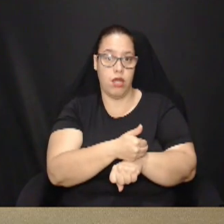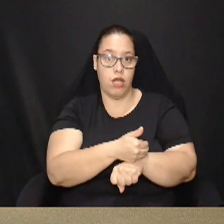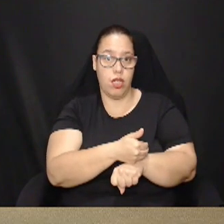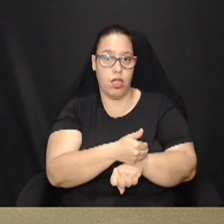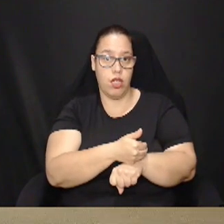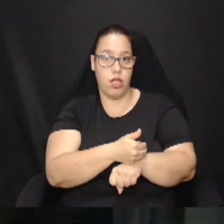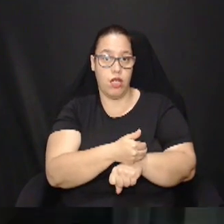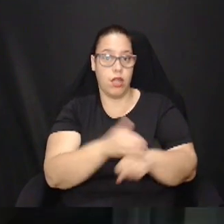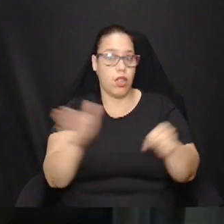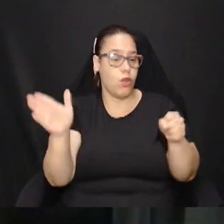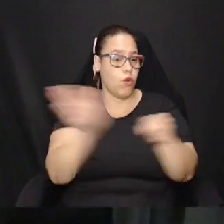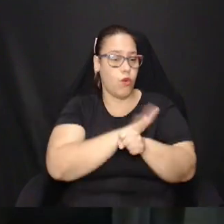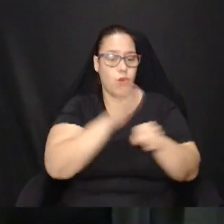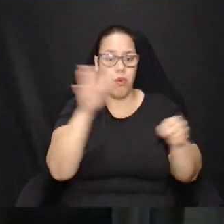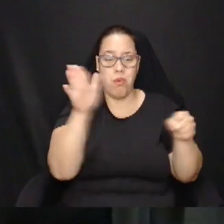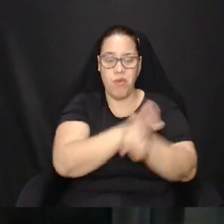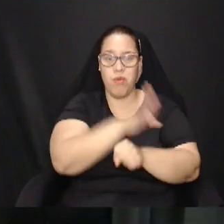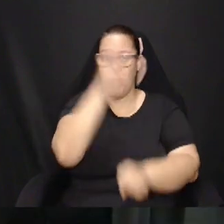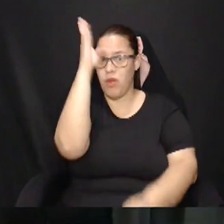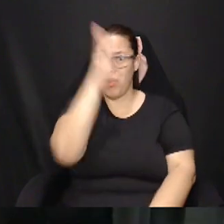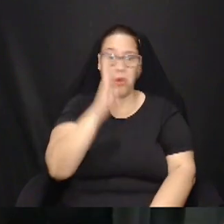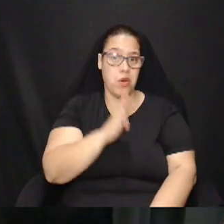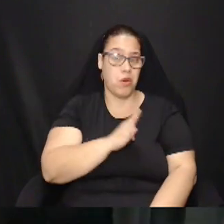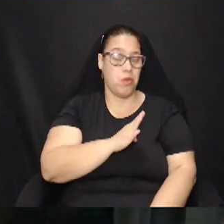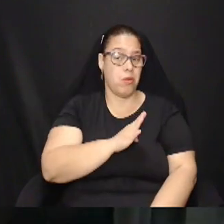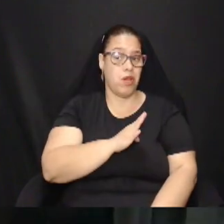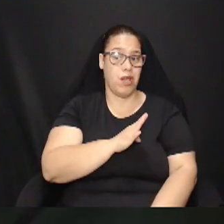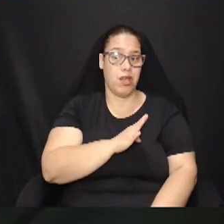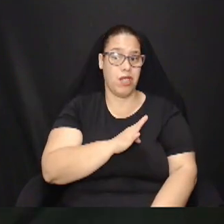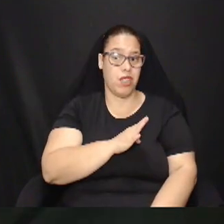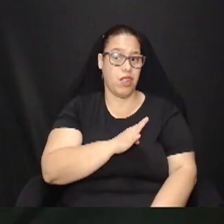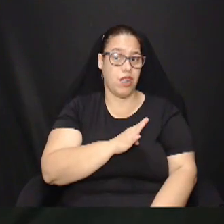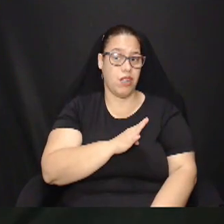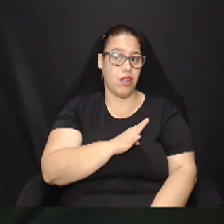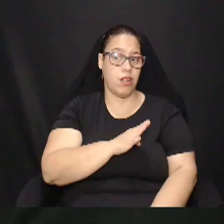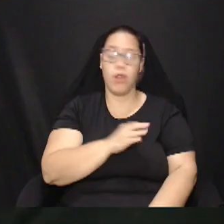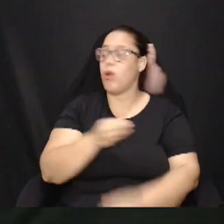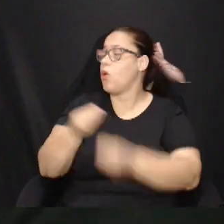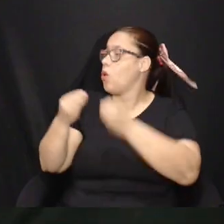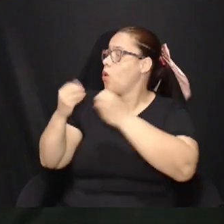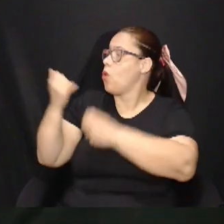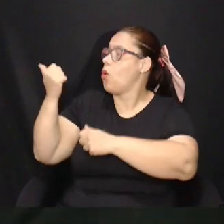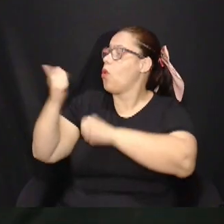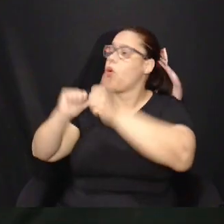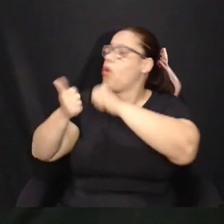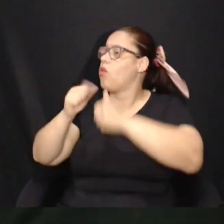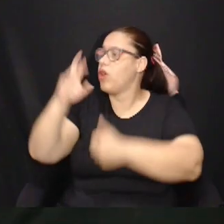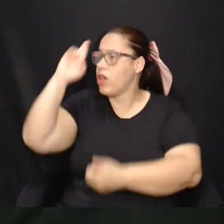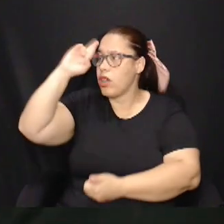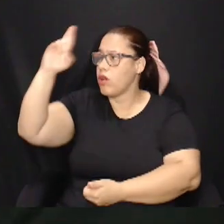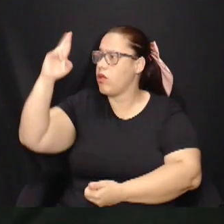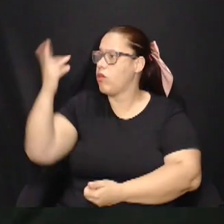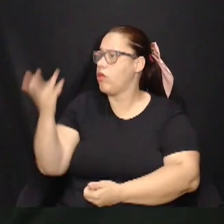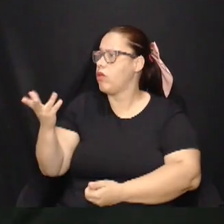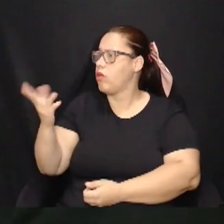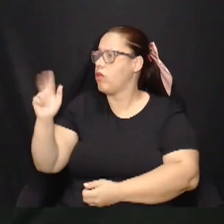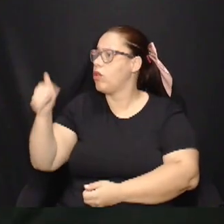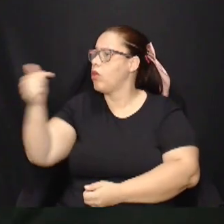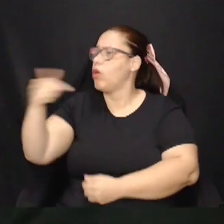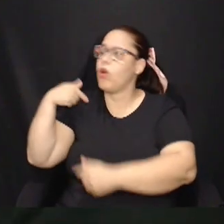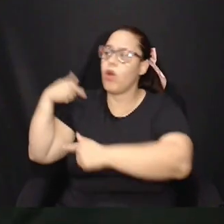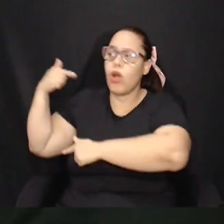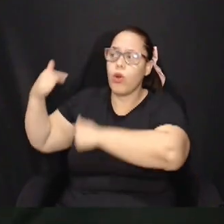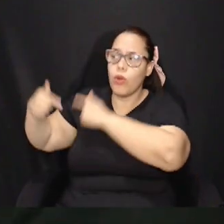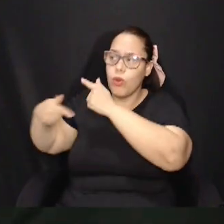no Brasil, está cheio o planeta. E qual a avaliação que o senhor faz nas outras gerações,